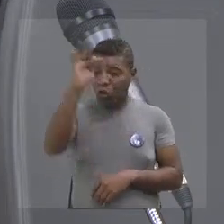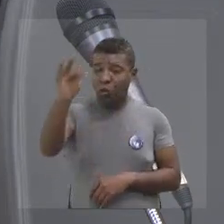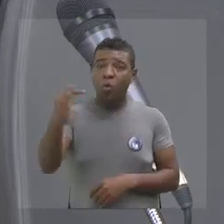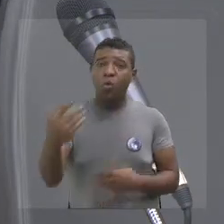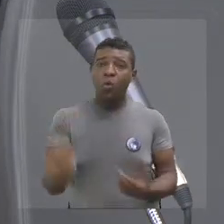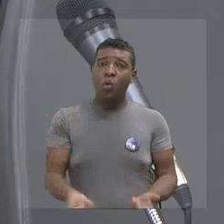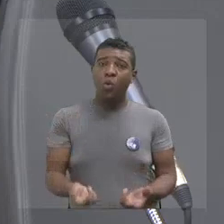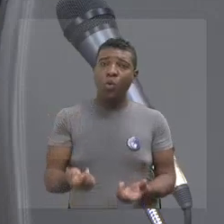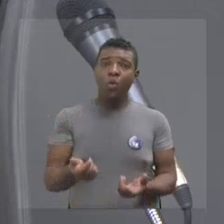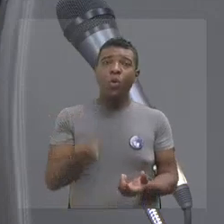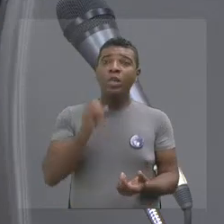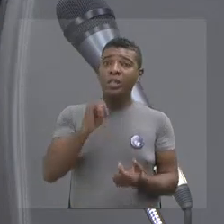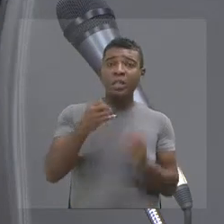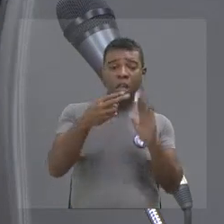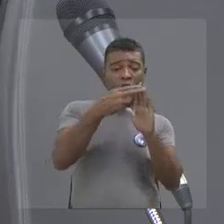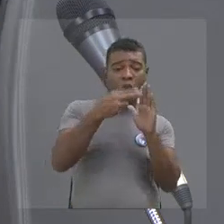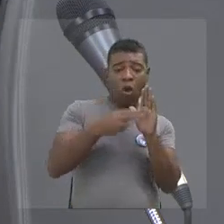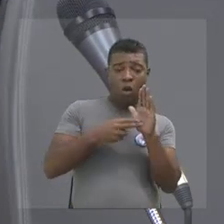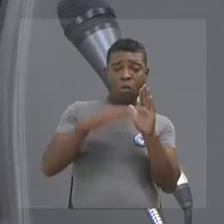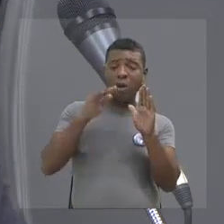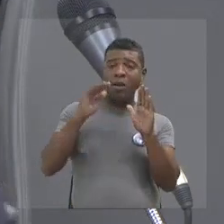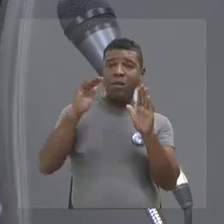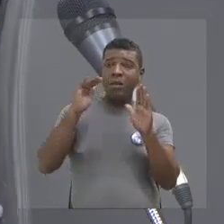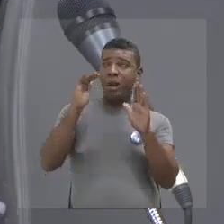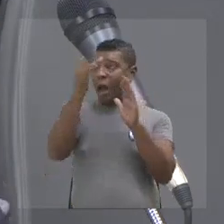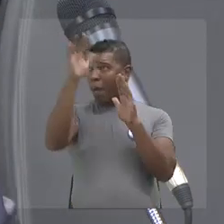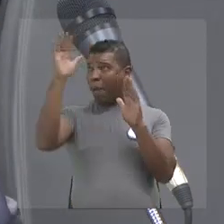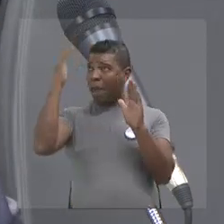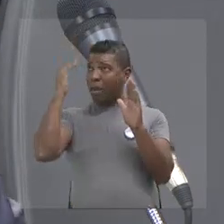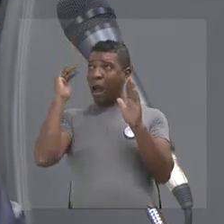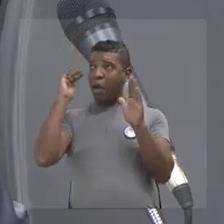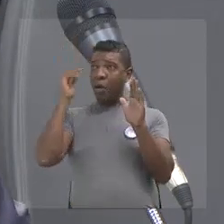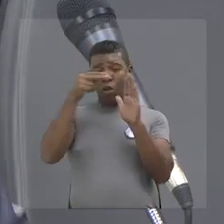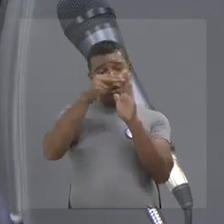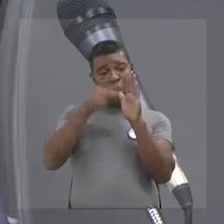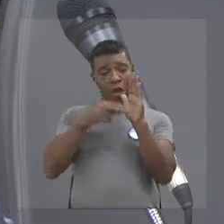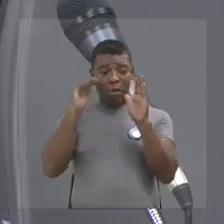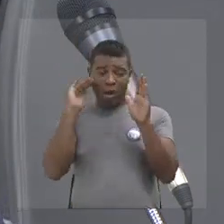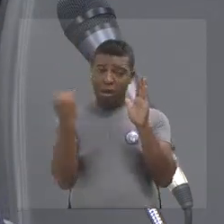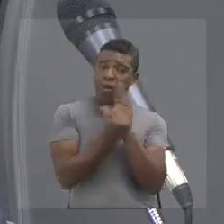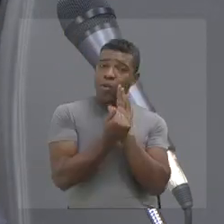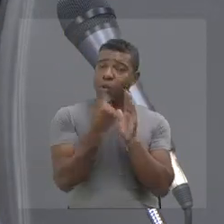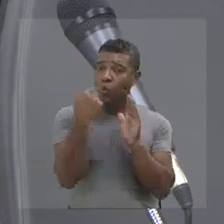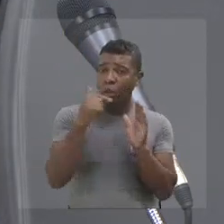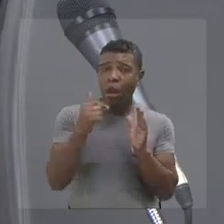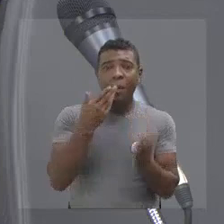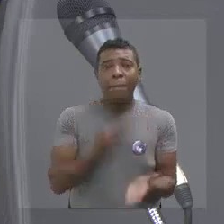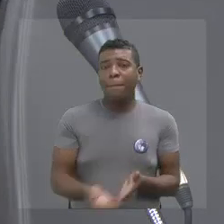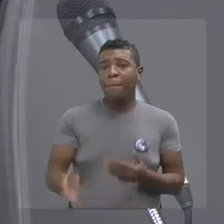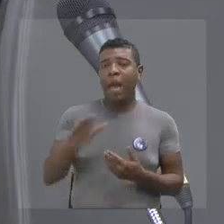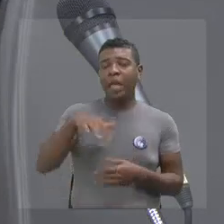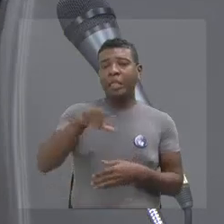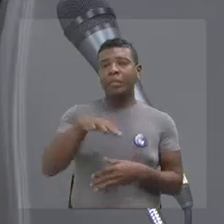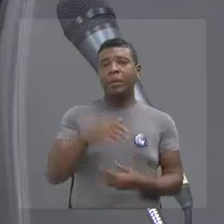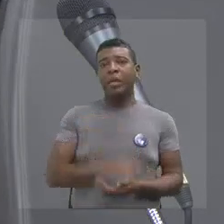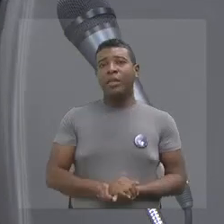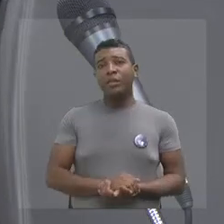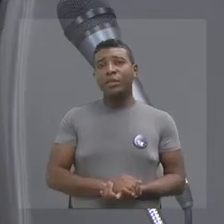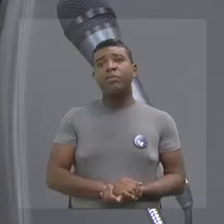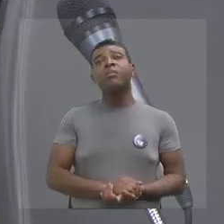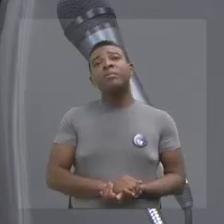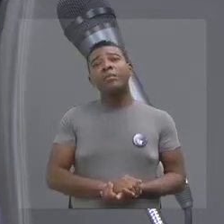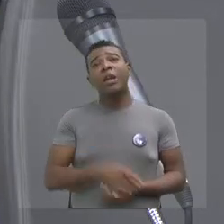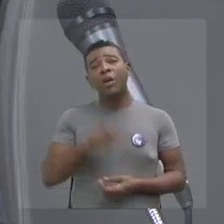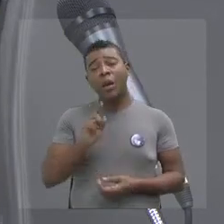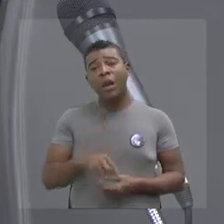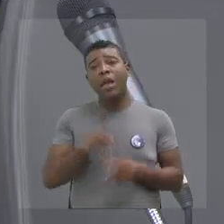ambientais perde espaço e nós precisamos conquistar cada dia mais fácil e é isso que tem feito as nossas organizações sérias como é o caso